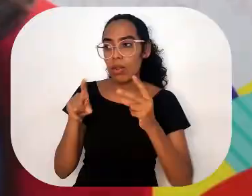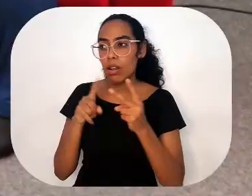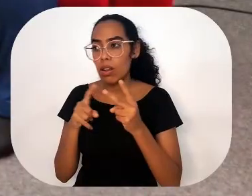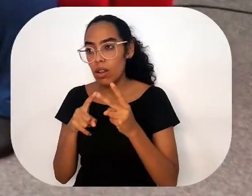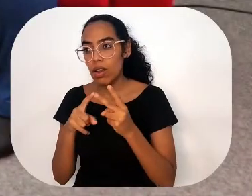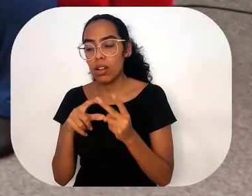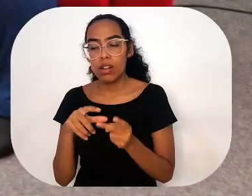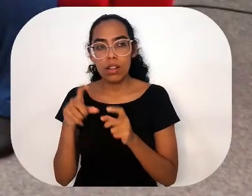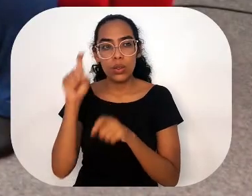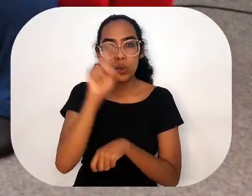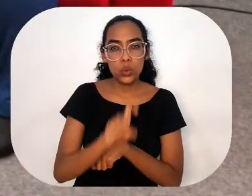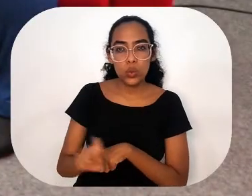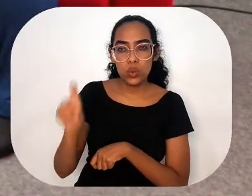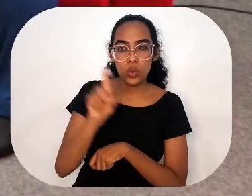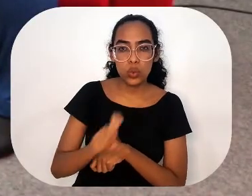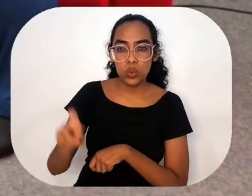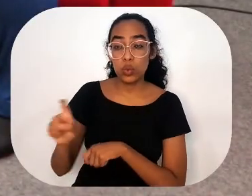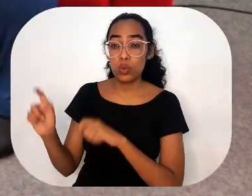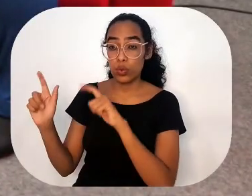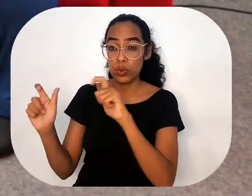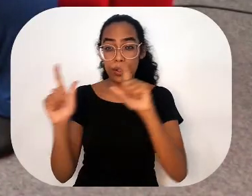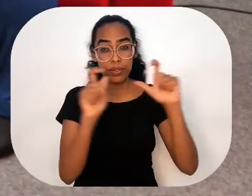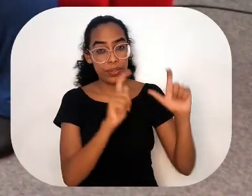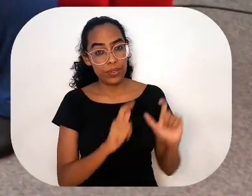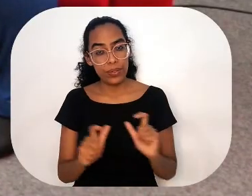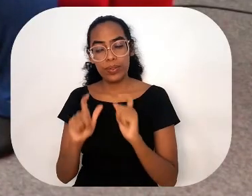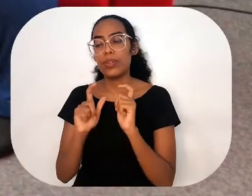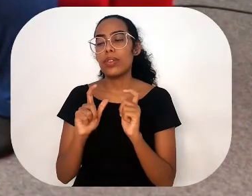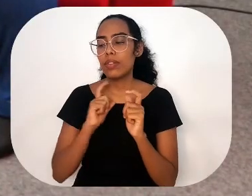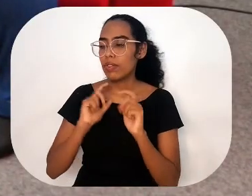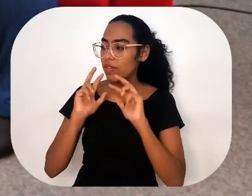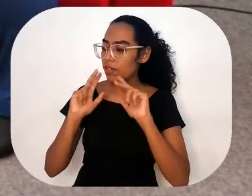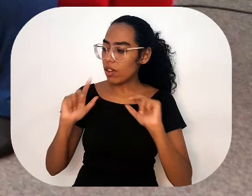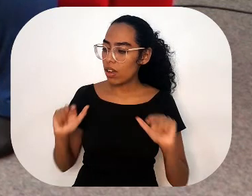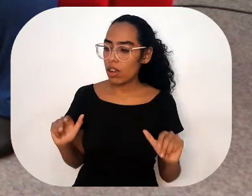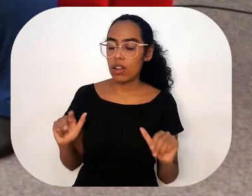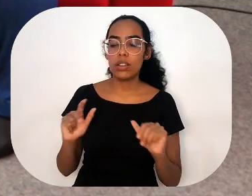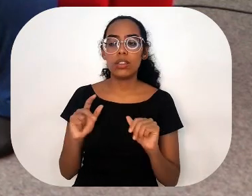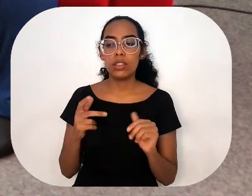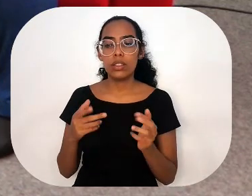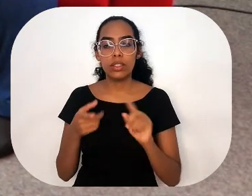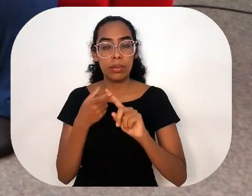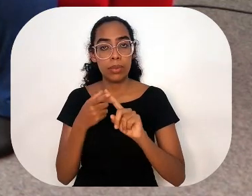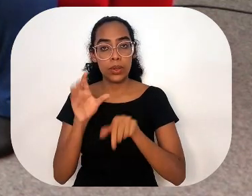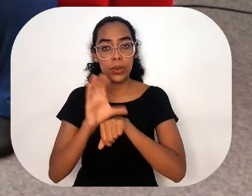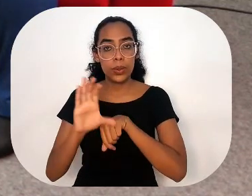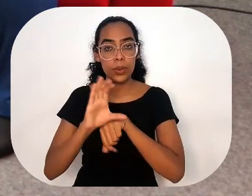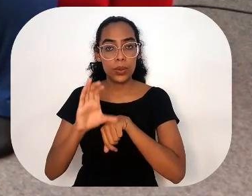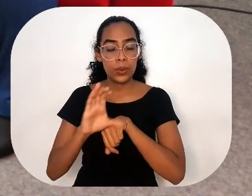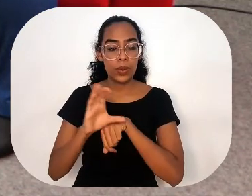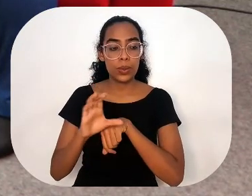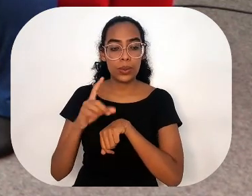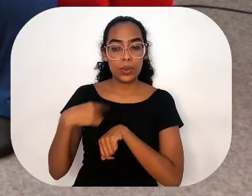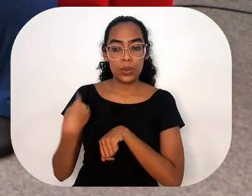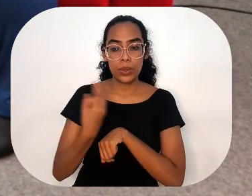pessoas em situação de Rua Grafite fotografia na os vários aspectos as várias dimensões